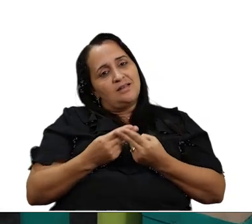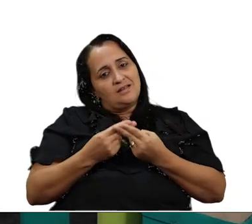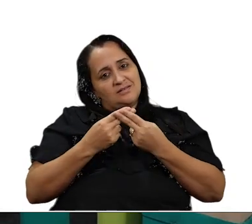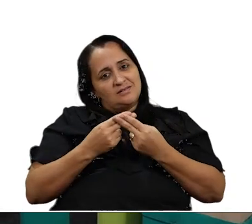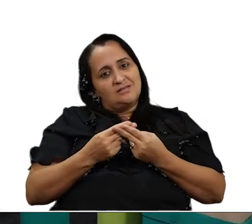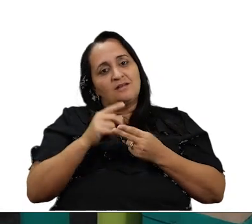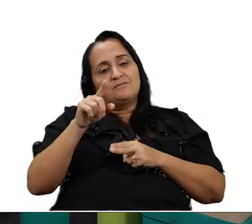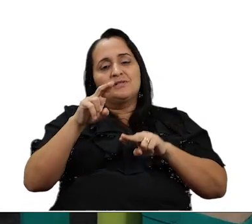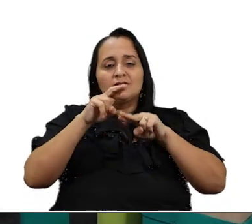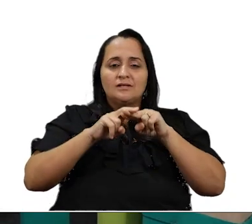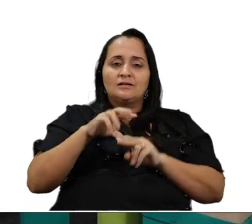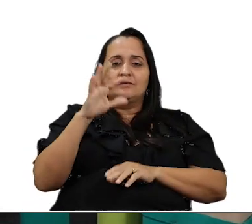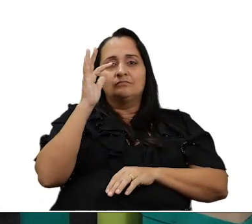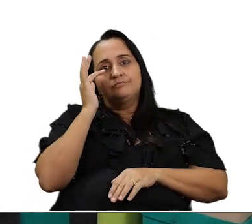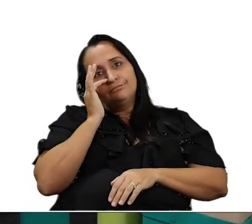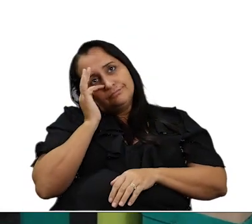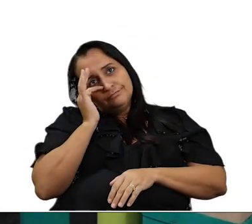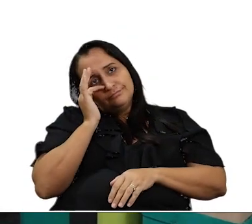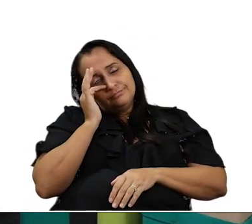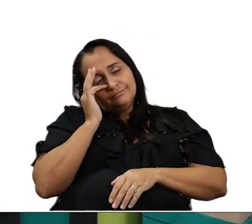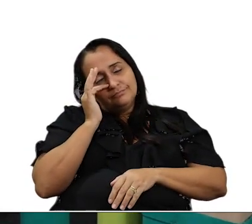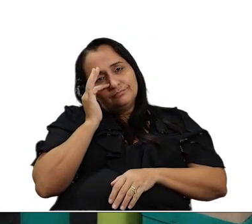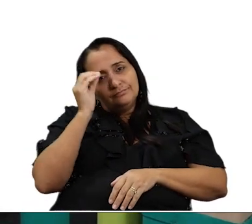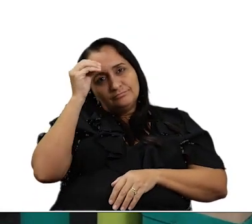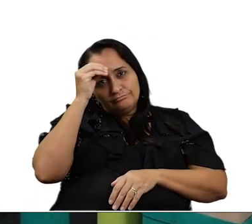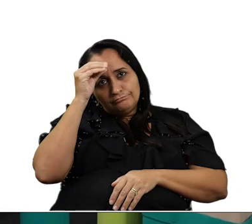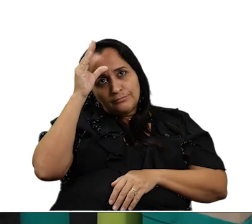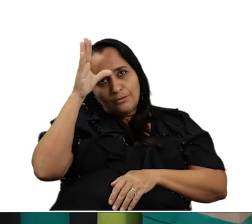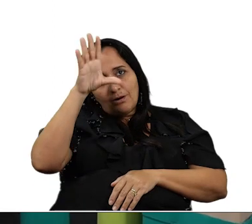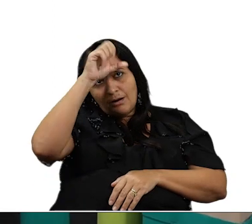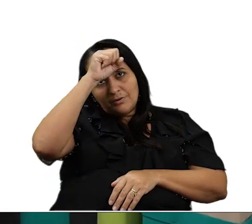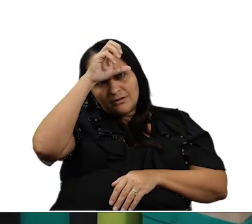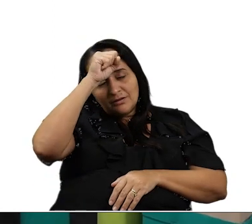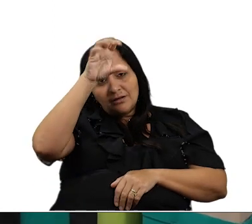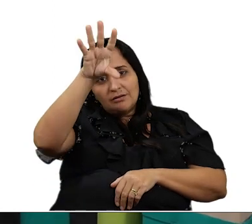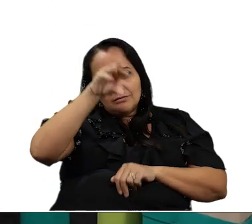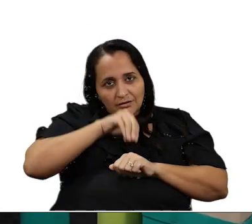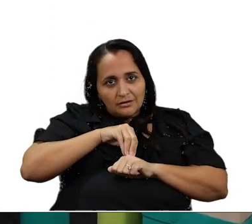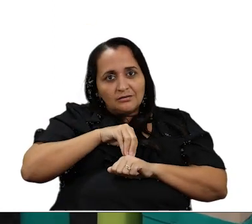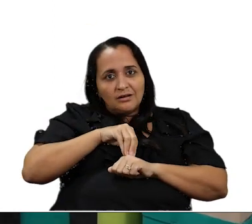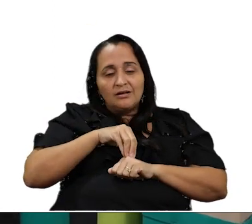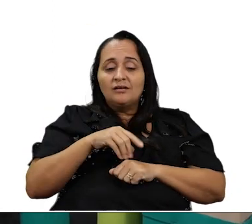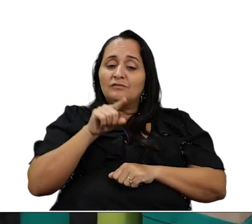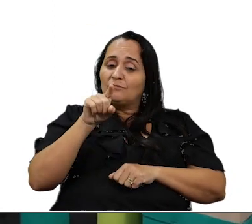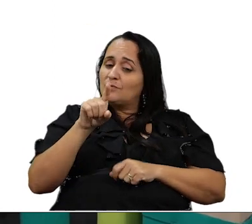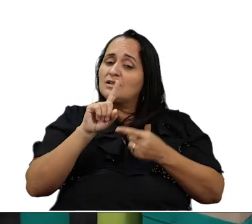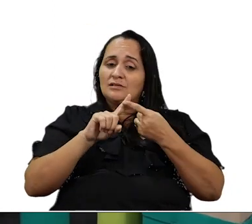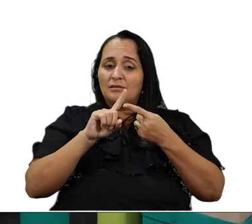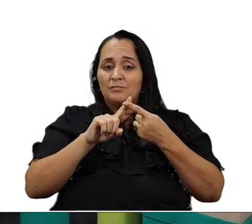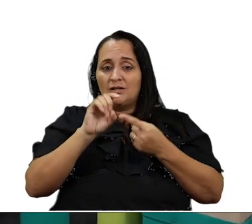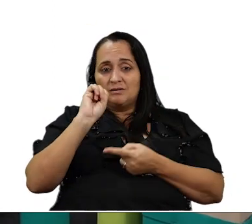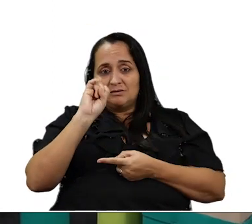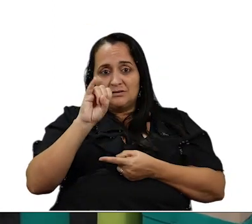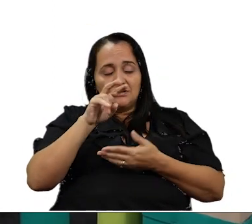paciência de me escutar para que você receba a informação e compreenda a mensagem, quando você lê um